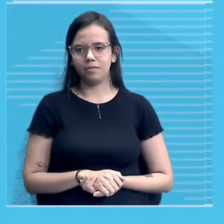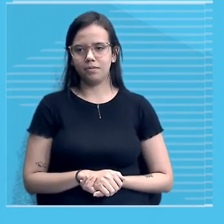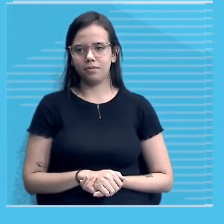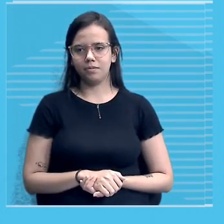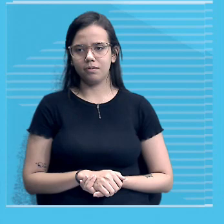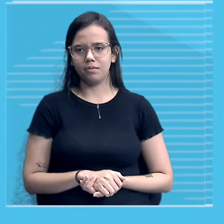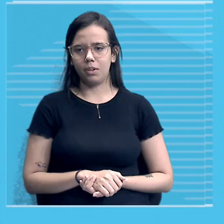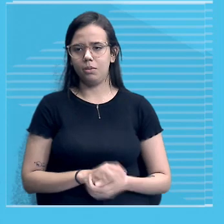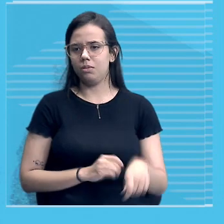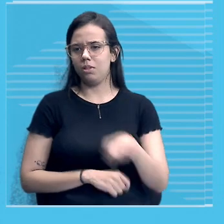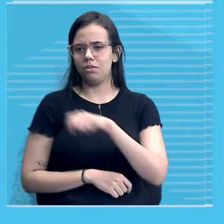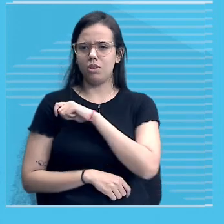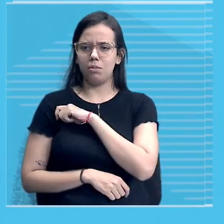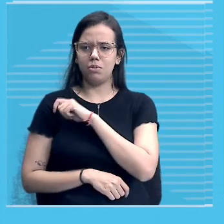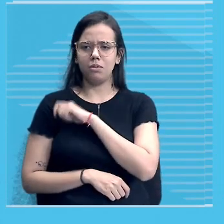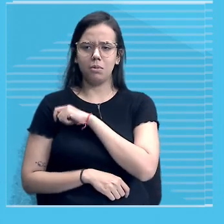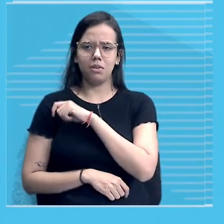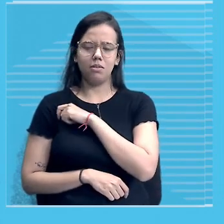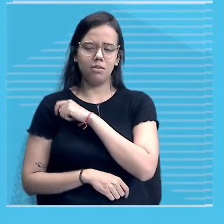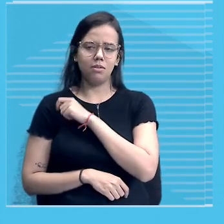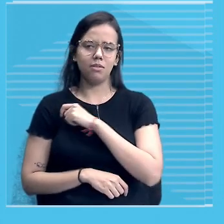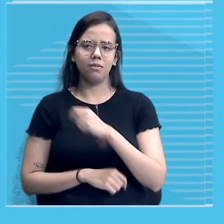Silvaneide é